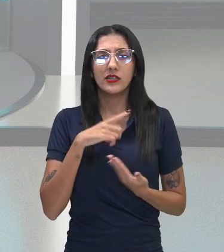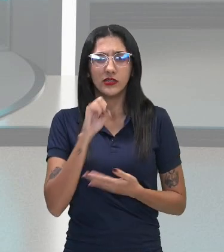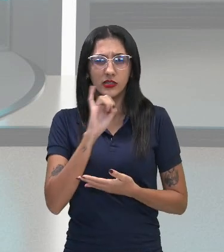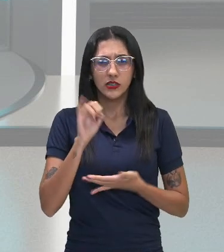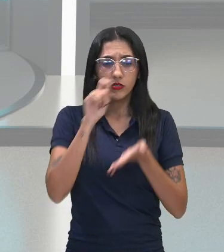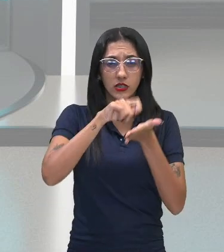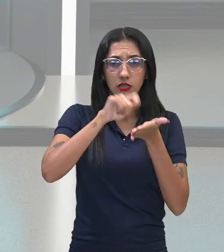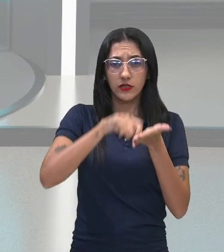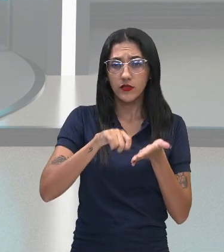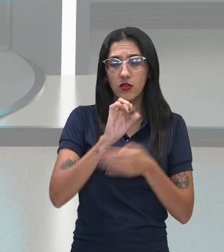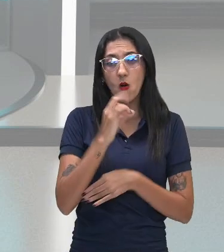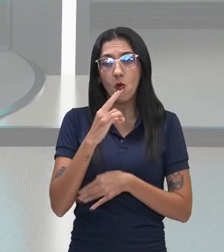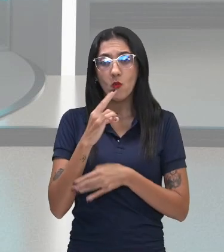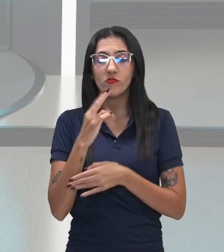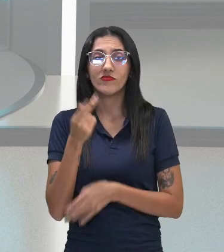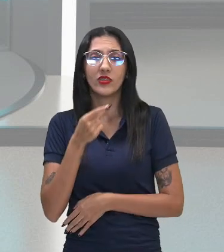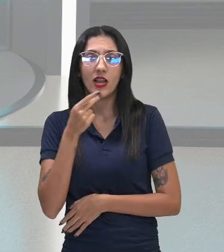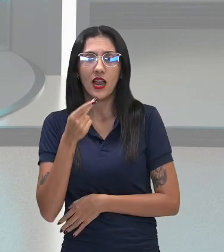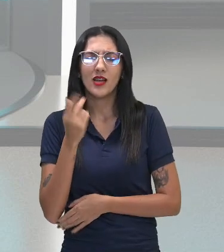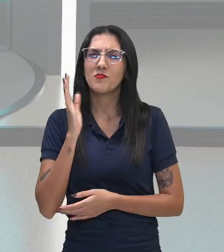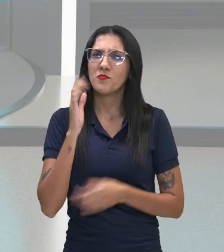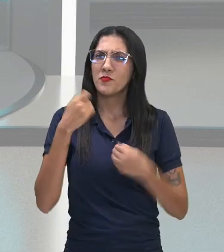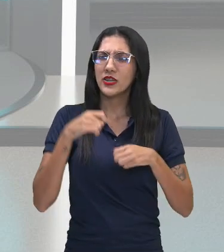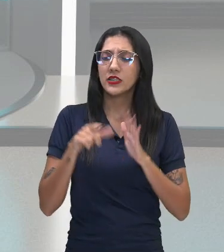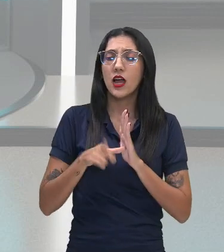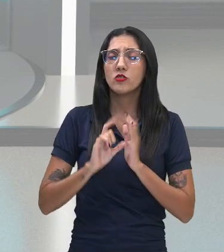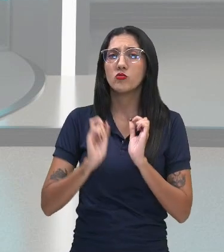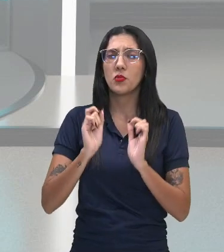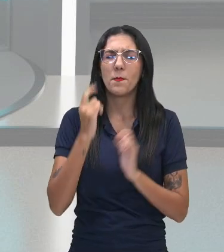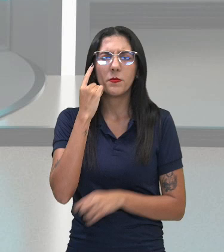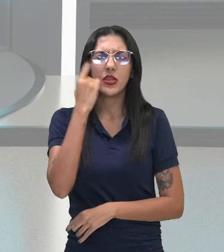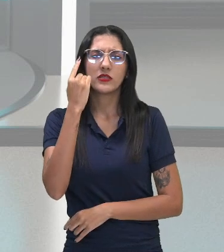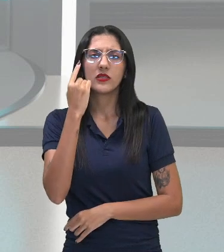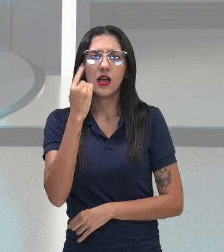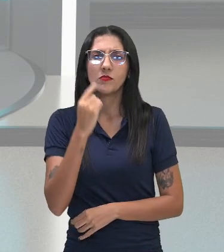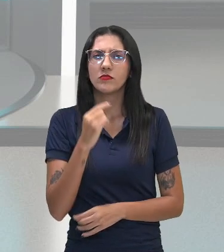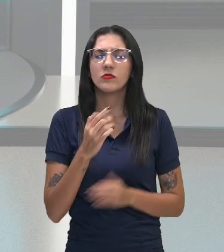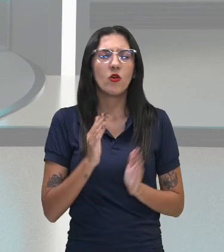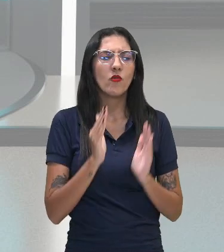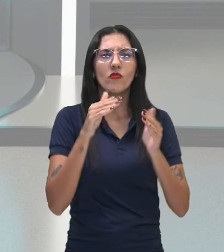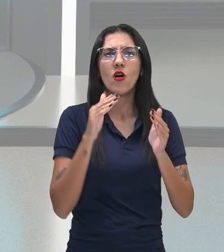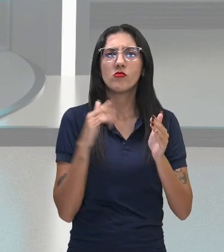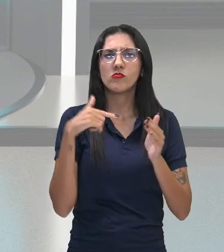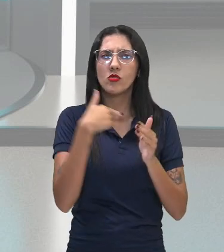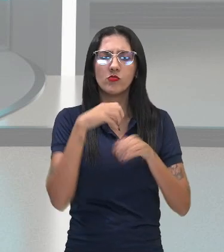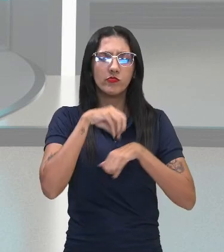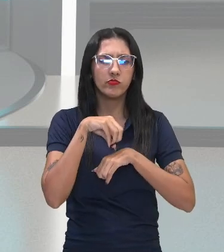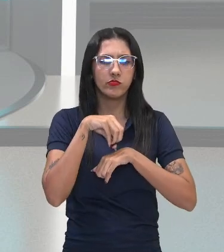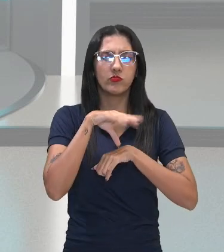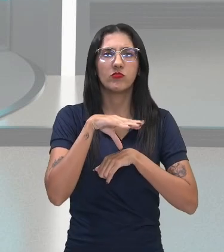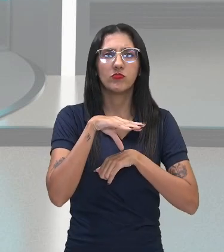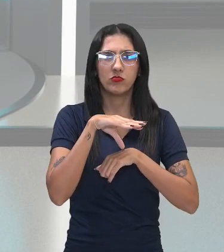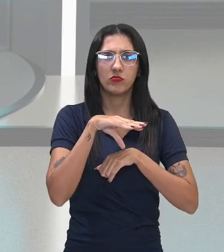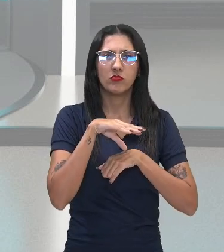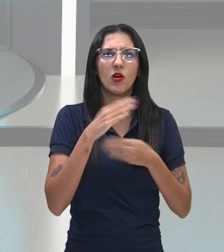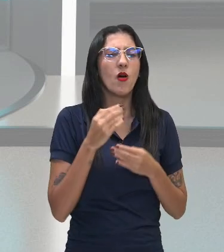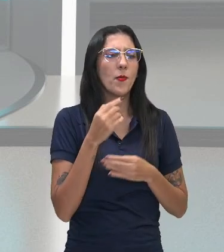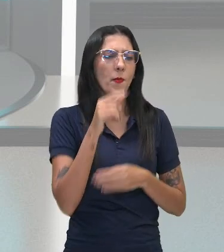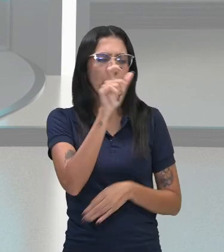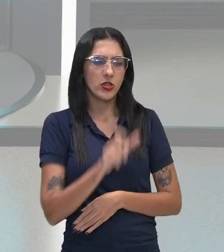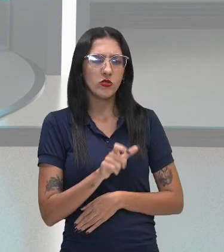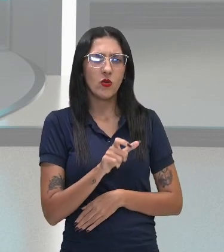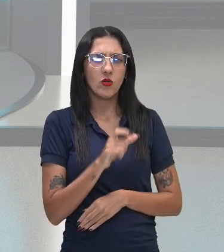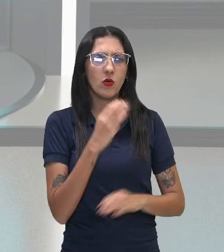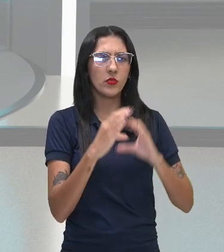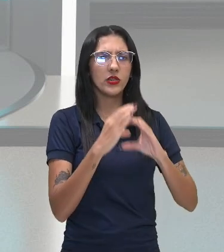ou vai falar, ele já vai pensar no seu interlocutor. Quem é meu interlocutor? Para quem eu estou falando? O que